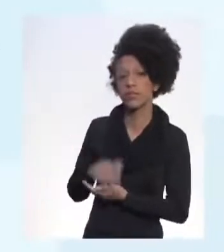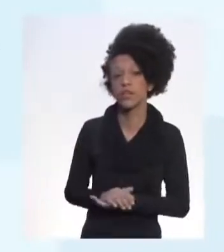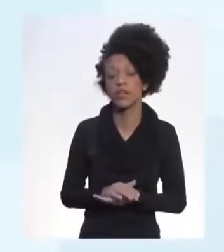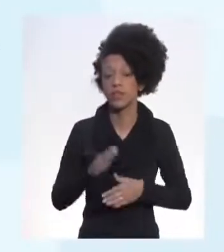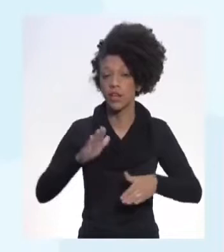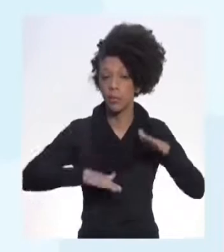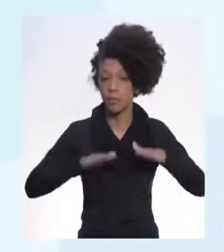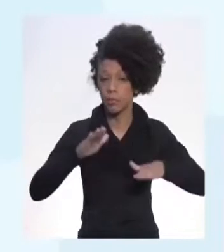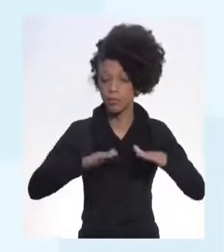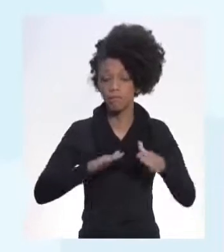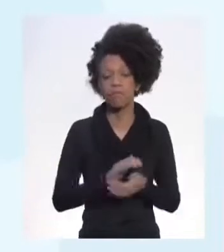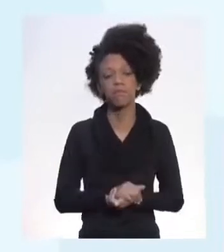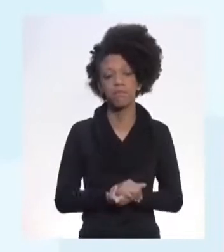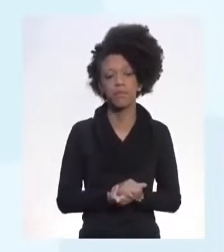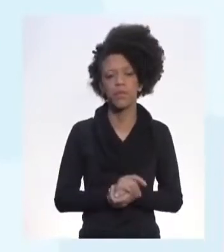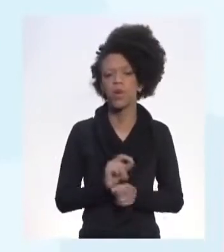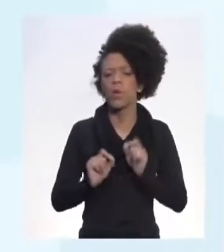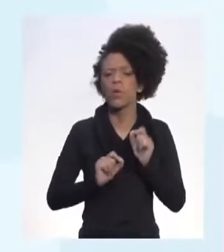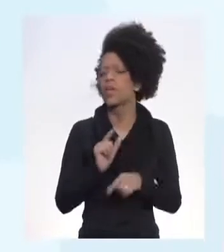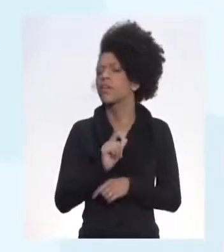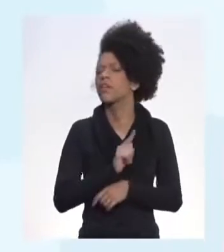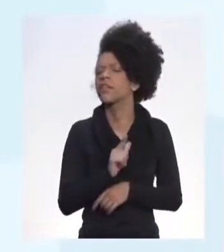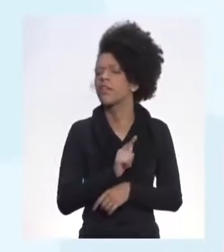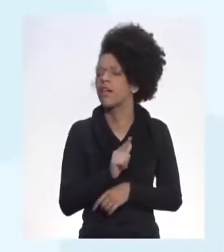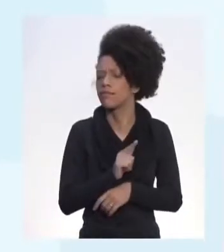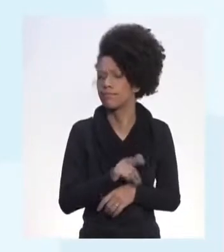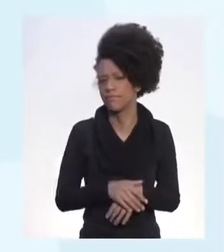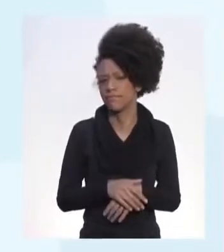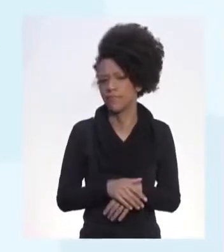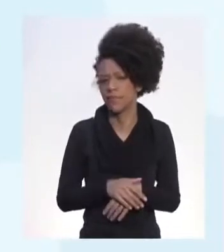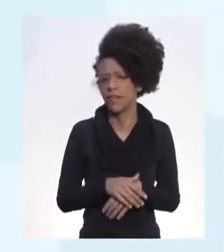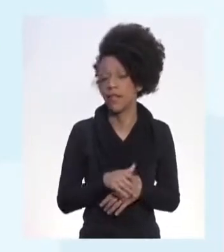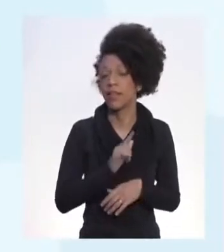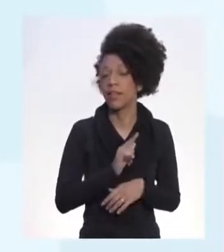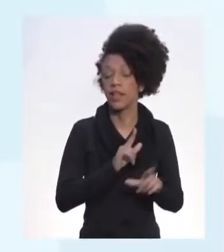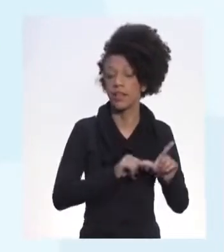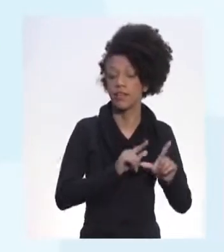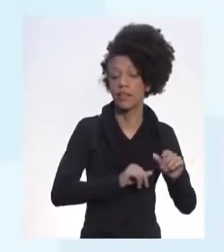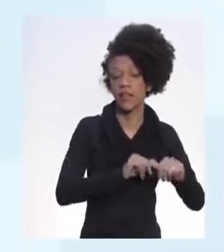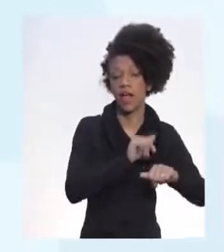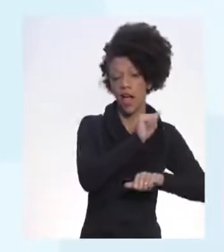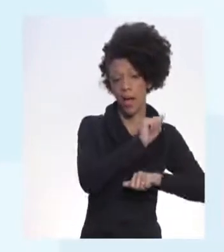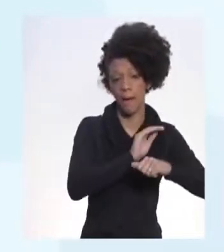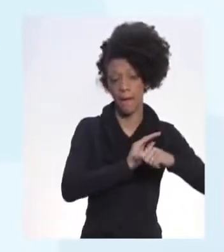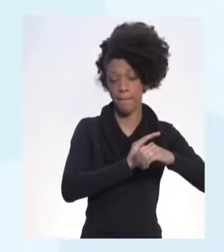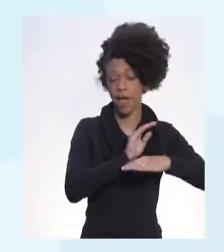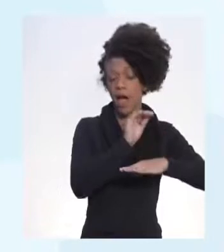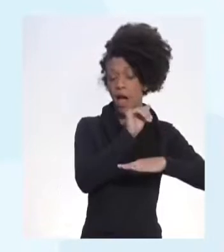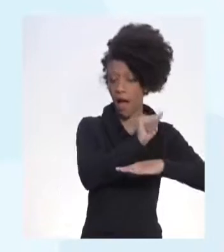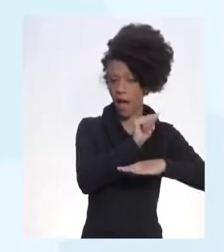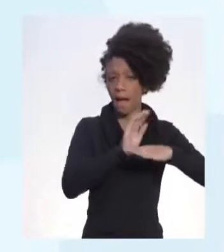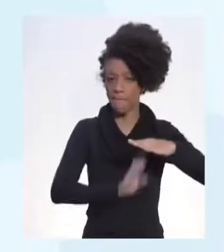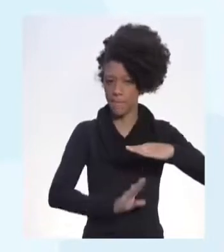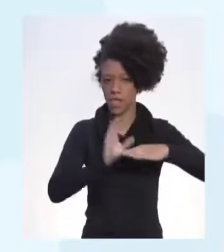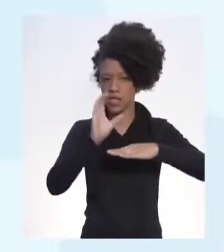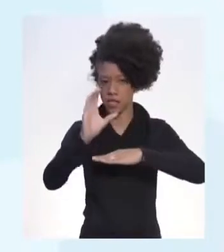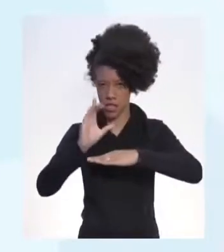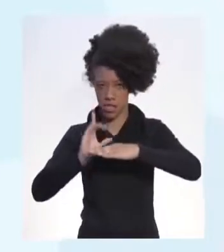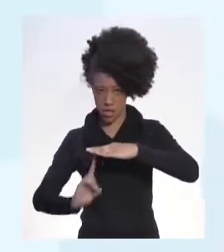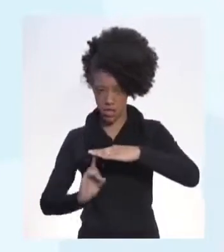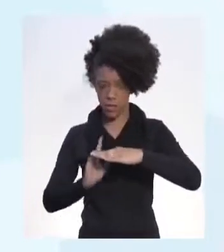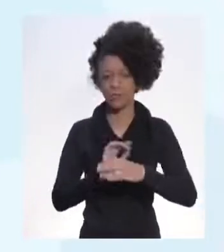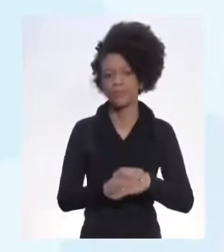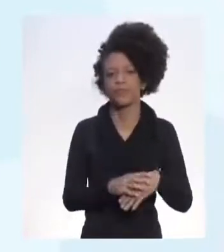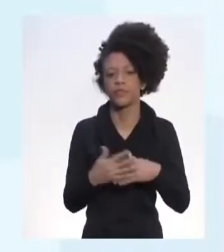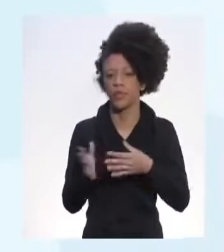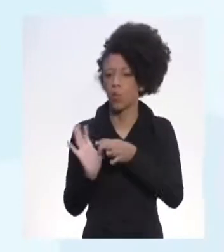proporção. Então, o que eu tenho ali, né? Eu tenho as letras A, B, C e D, né? Então, no contexto